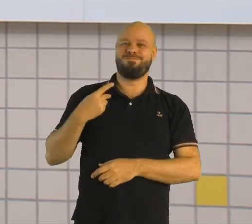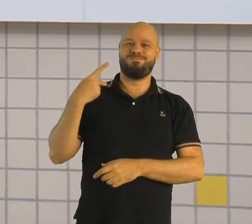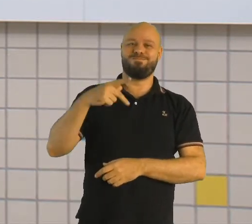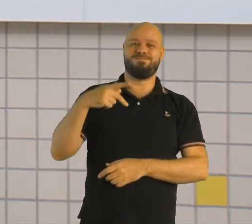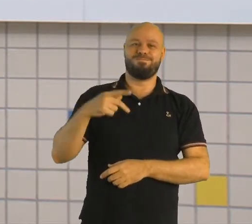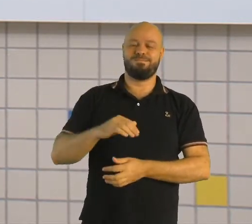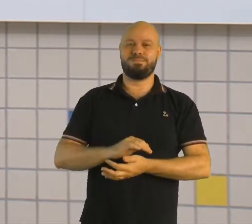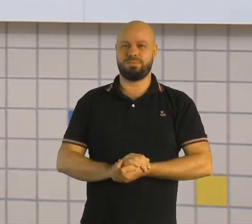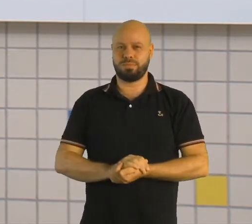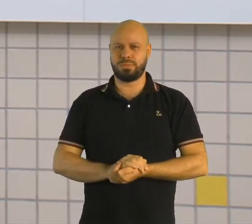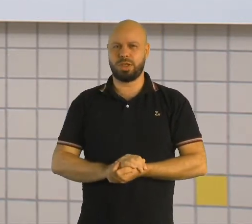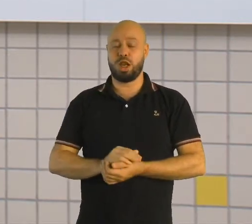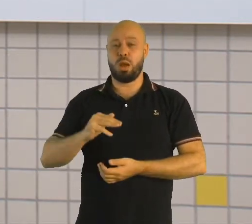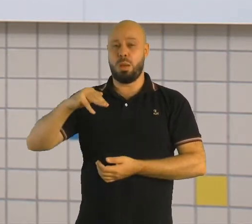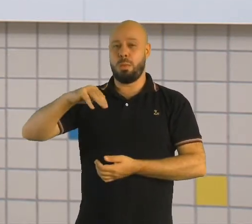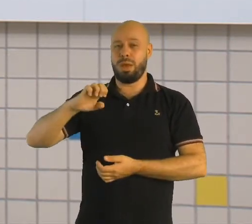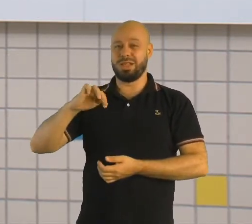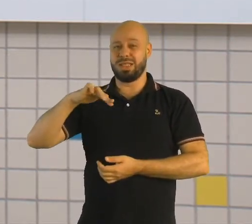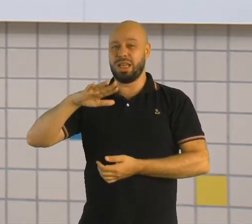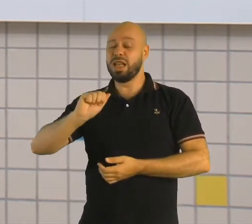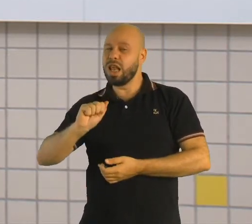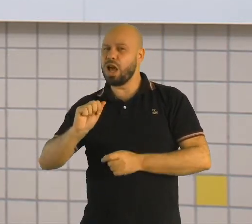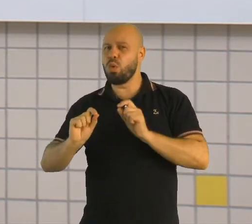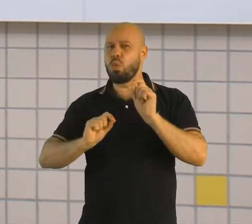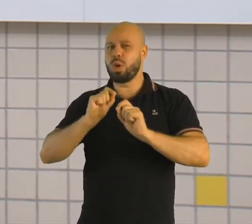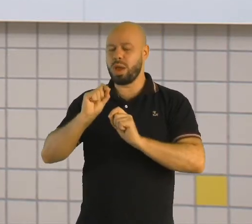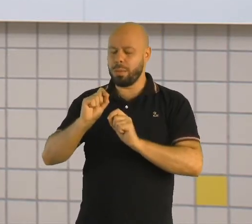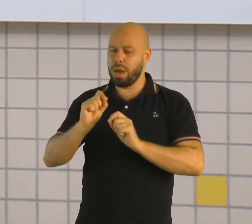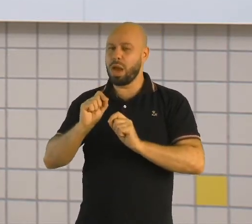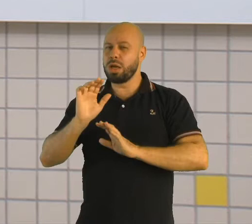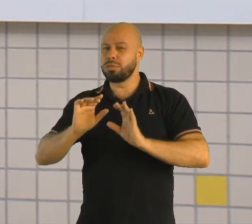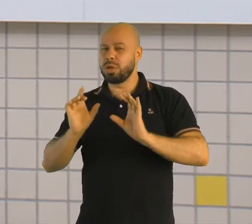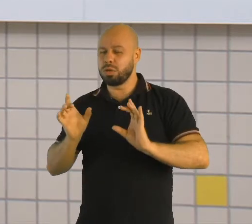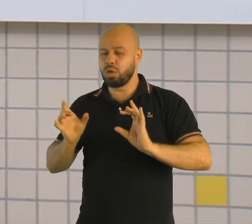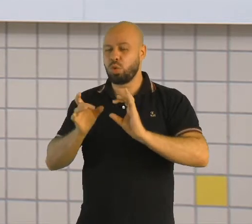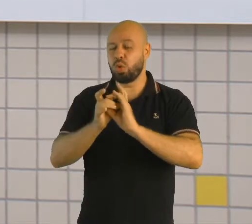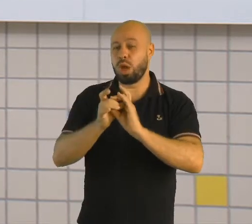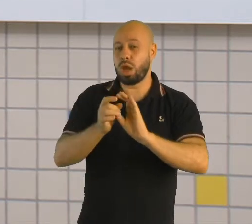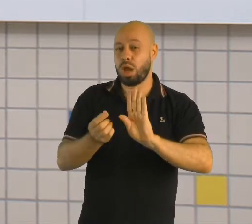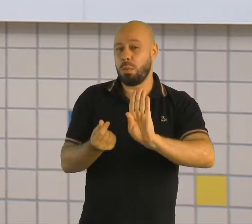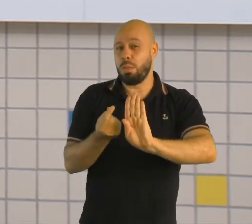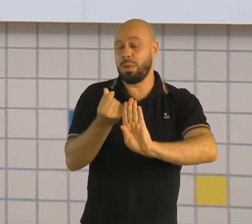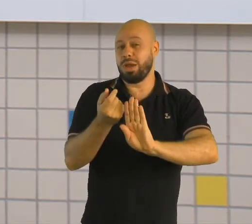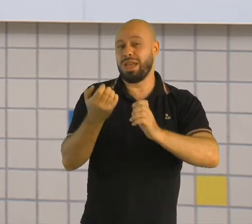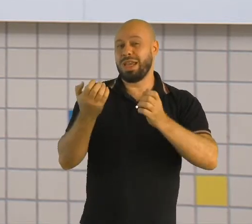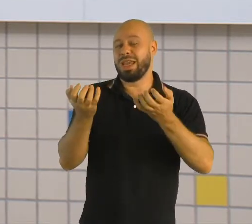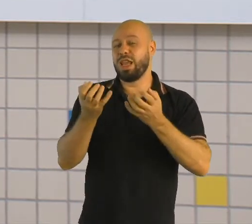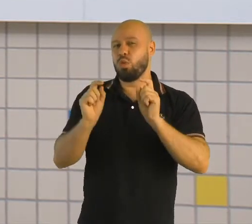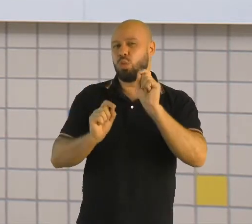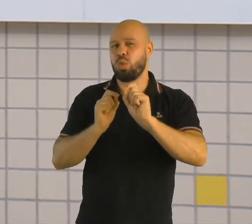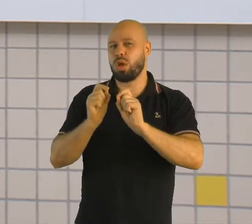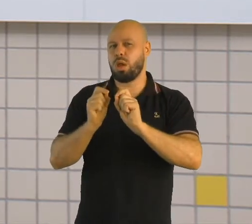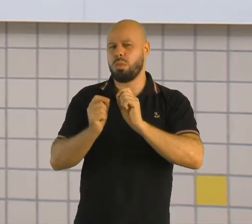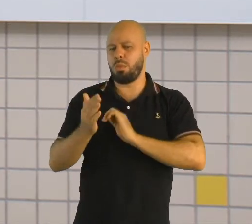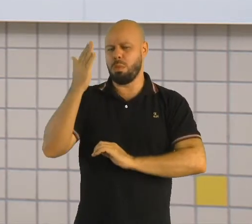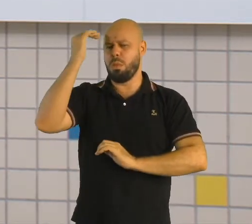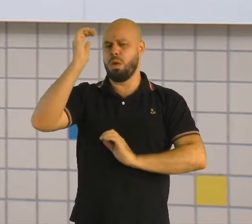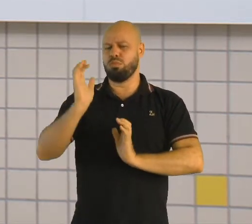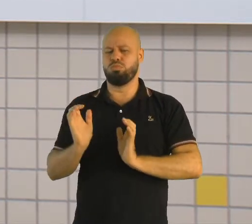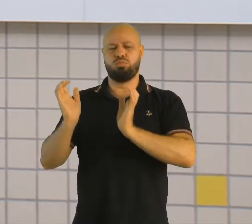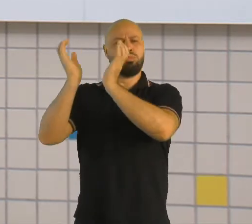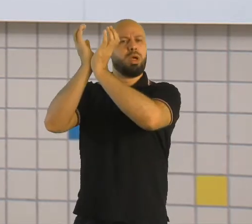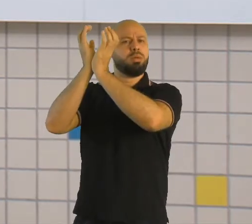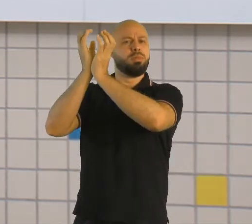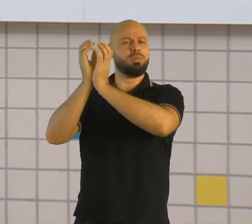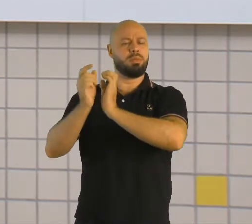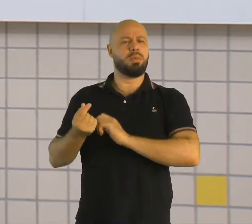geralmente pessoas ligadas à burguesia, né, que queriam adquirir status social. Tá? Nós